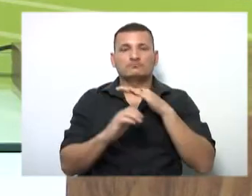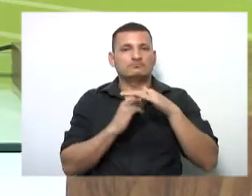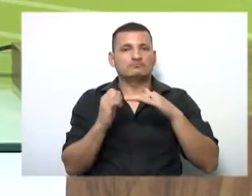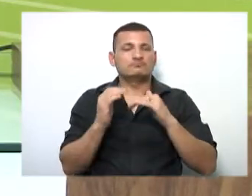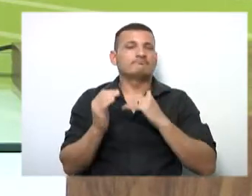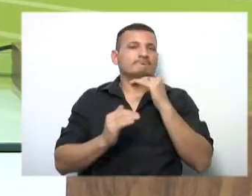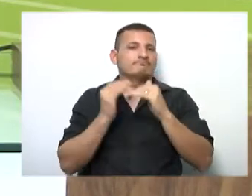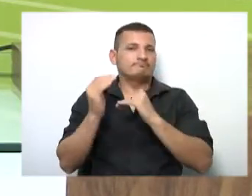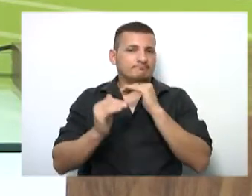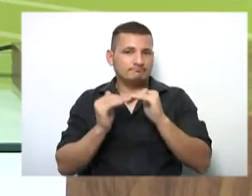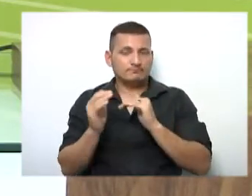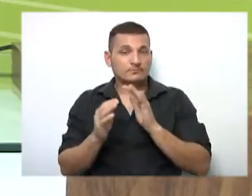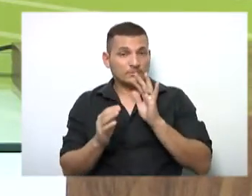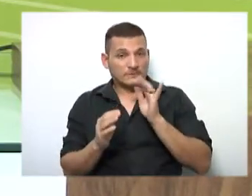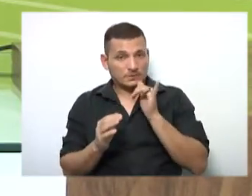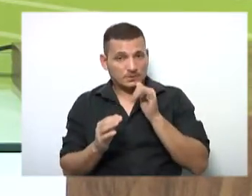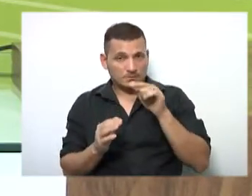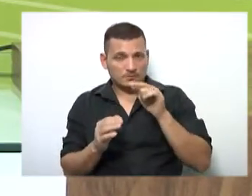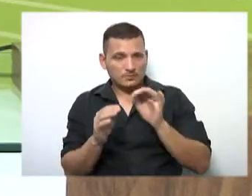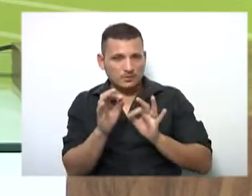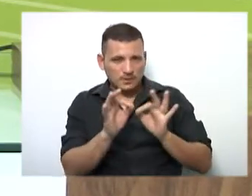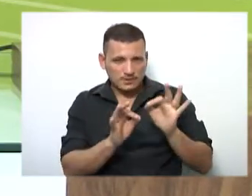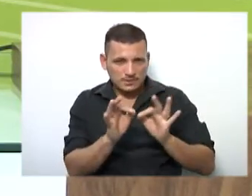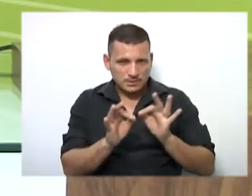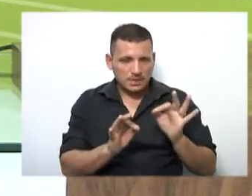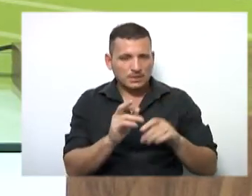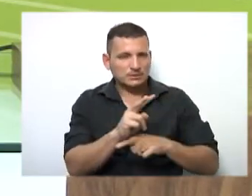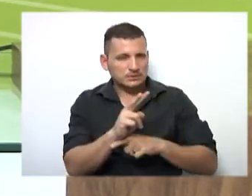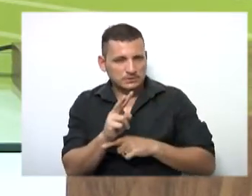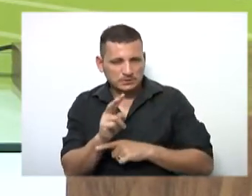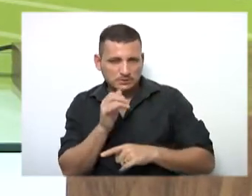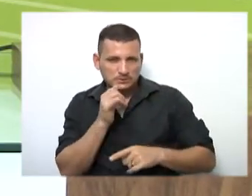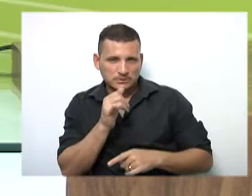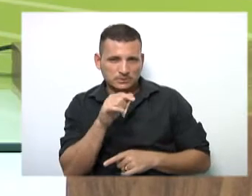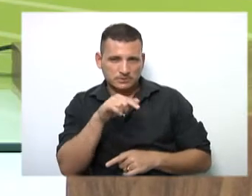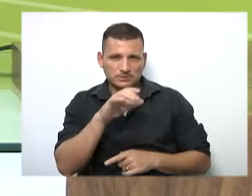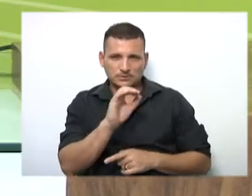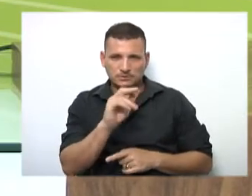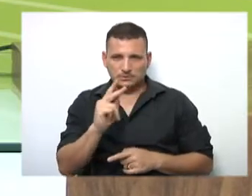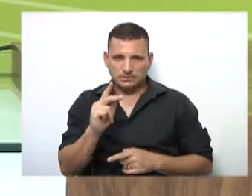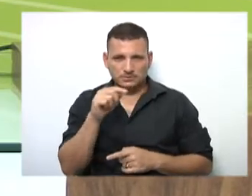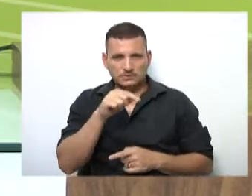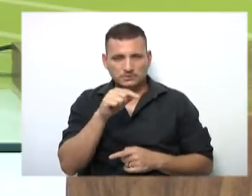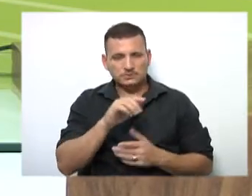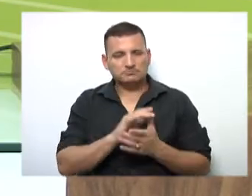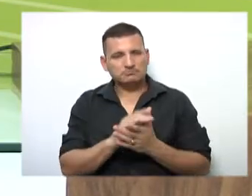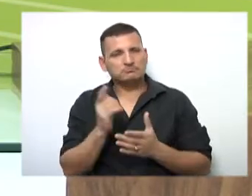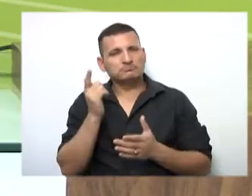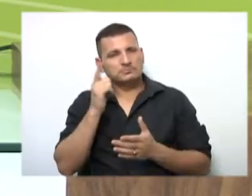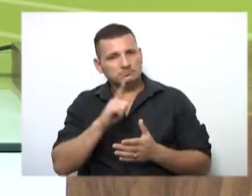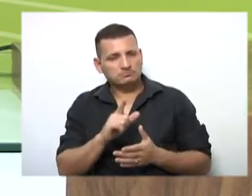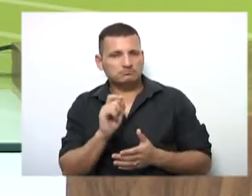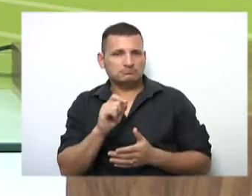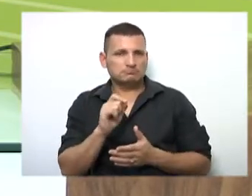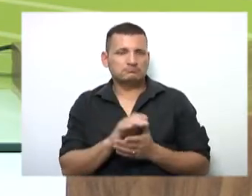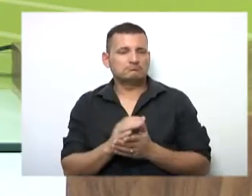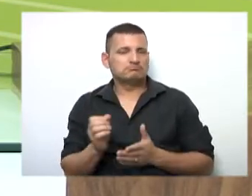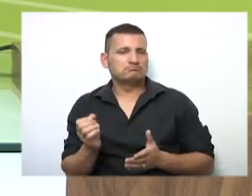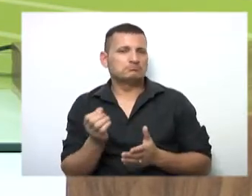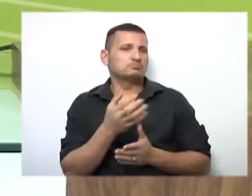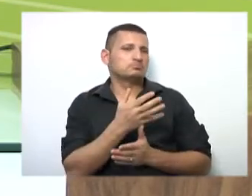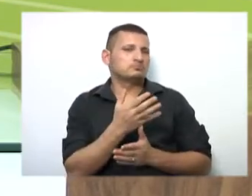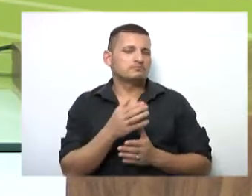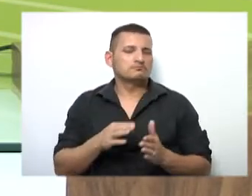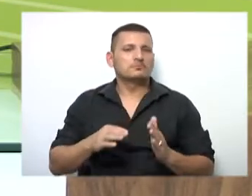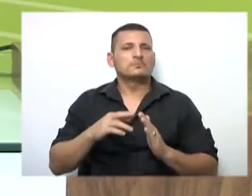você organizar o formato do crédito num formato cooperativado, a gente vai conseguir aí estabelecer novos padrões de regras,